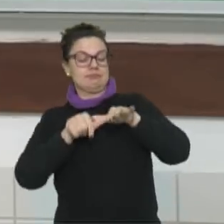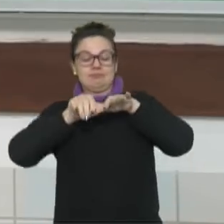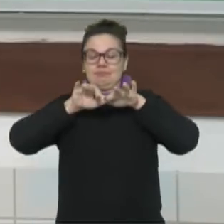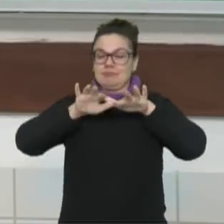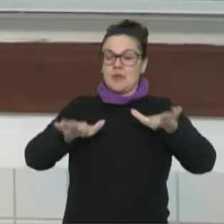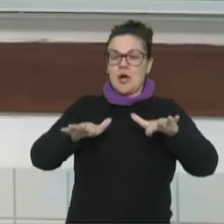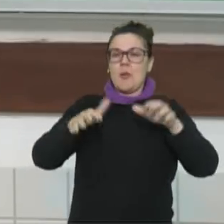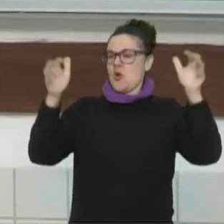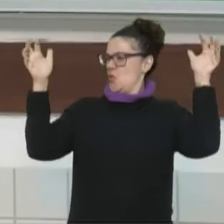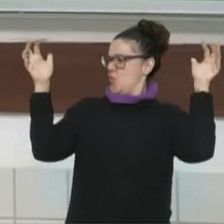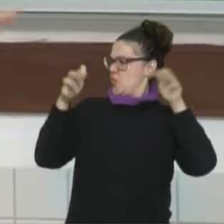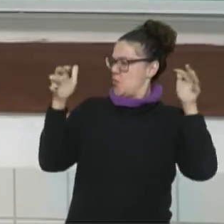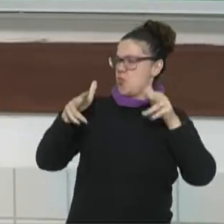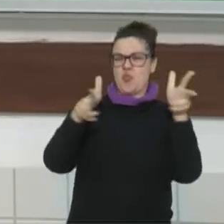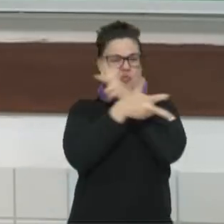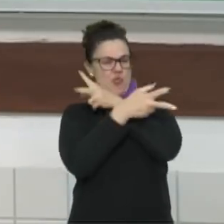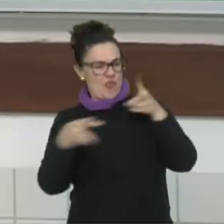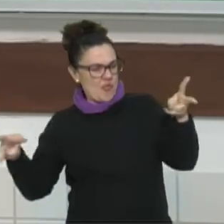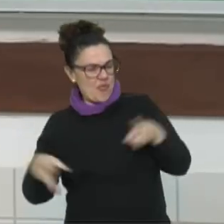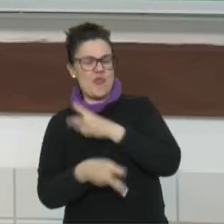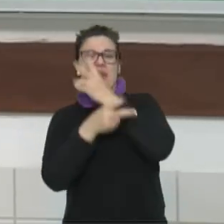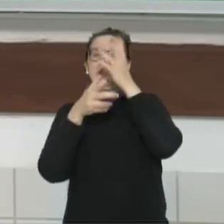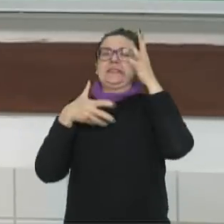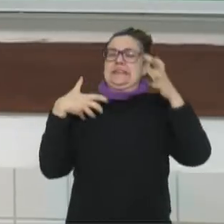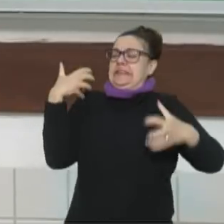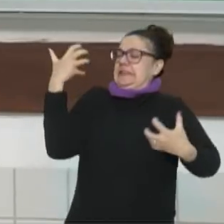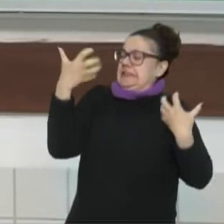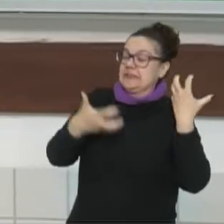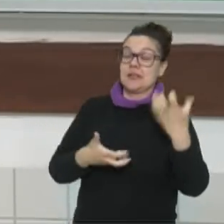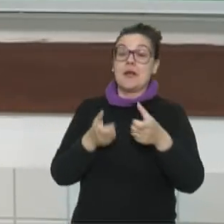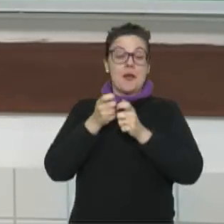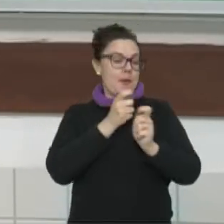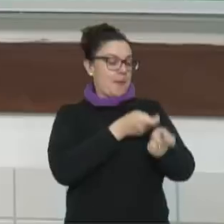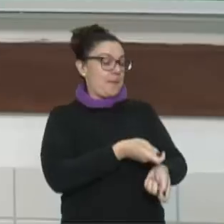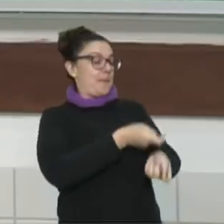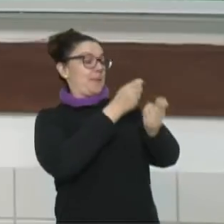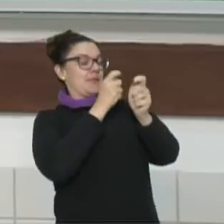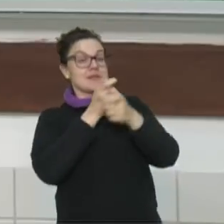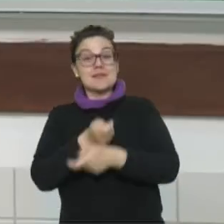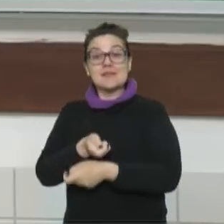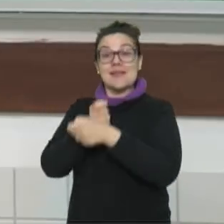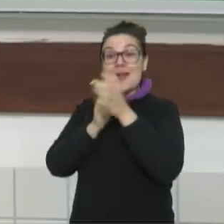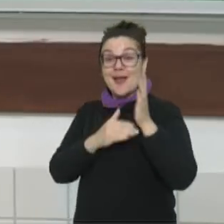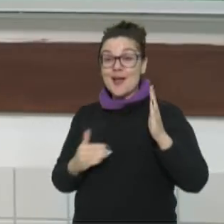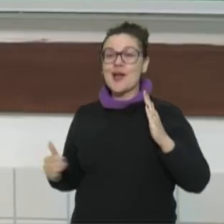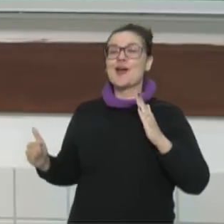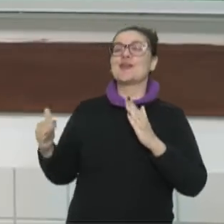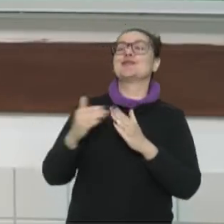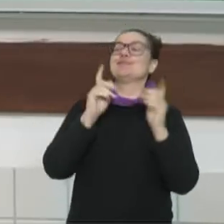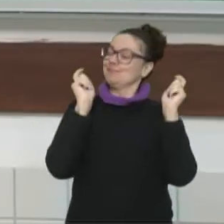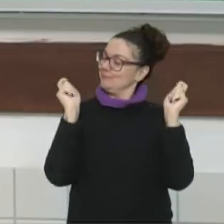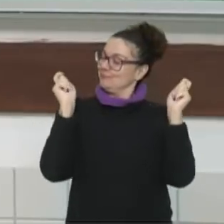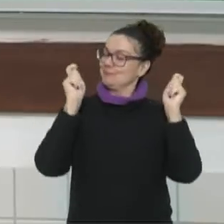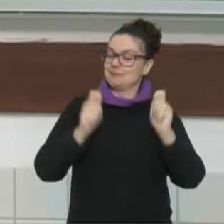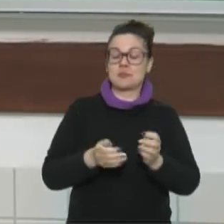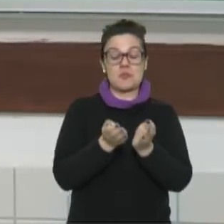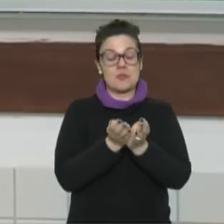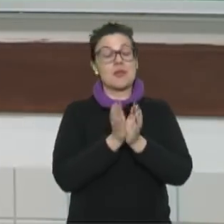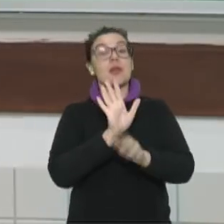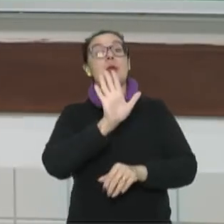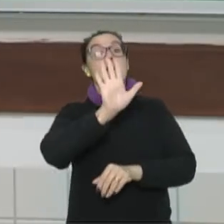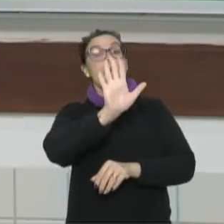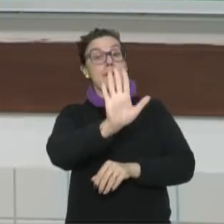vir a tempestade, o vento, chuva, né, pescar para comer, todas as aventuras que propõem o navegar,